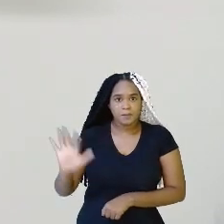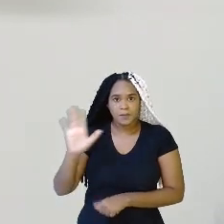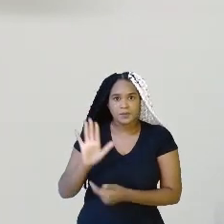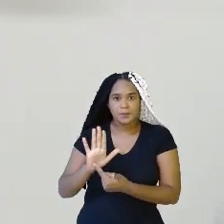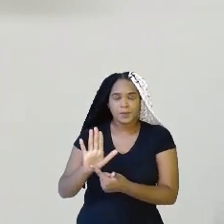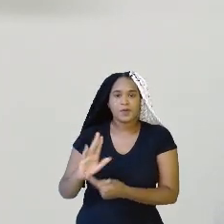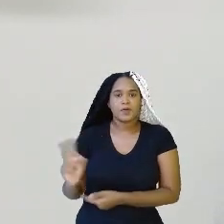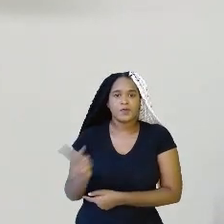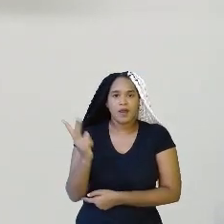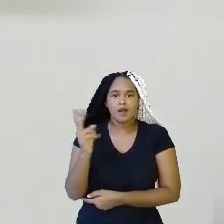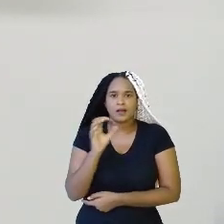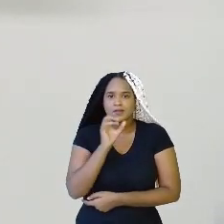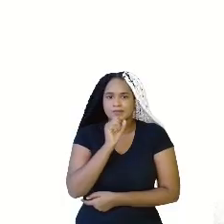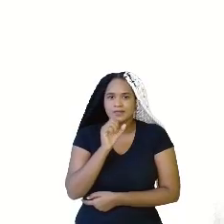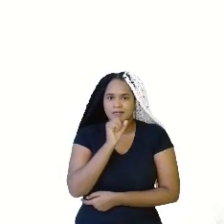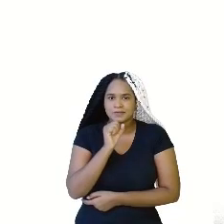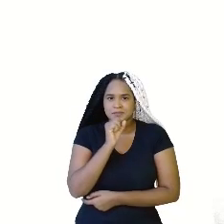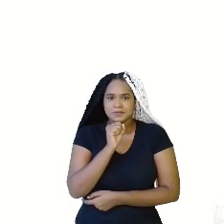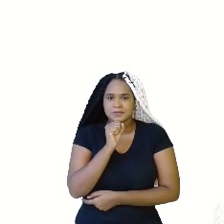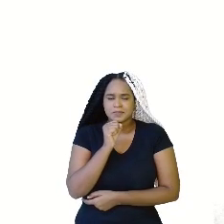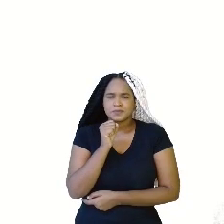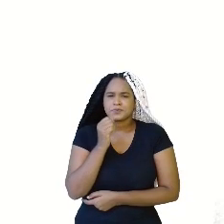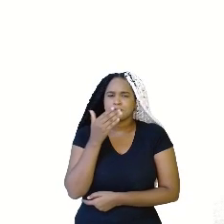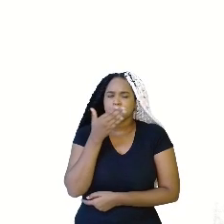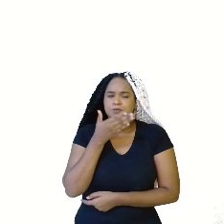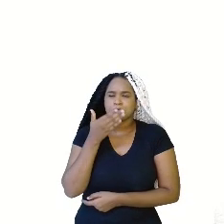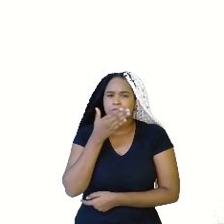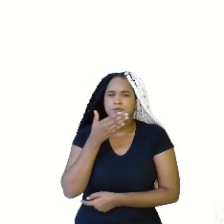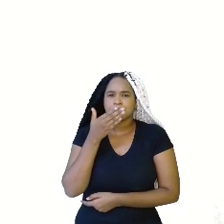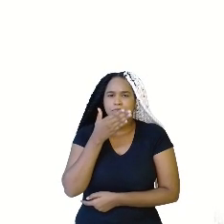laranja. Laranja super doce,